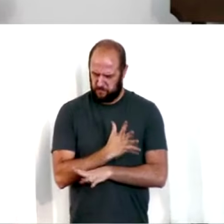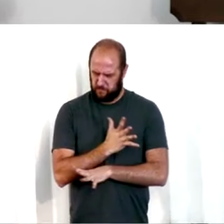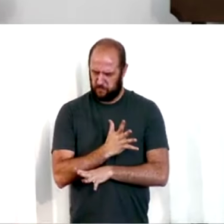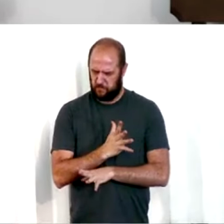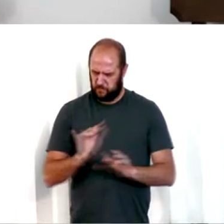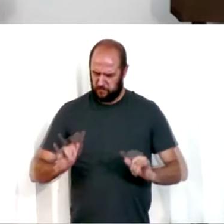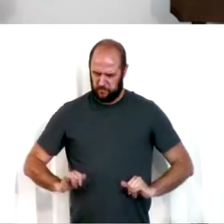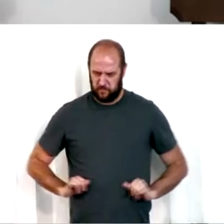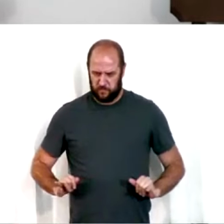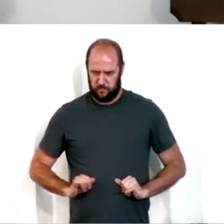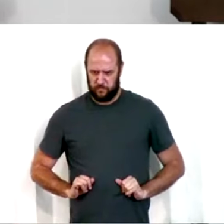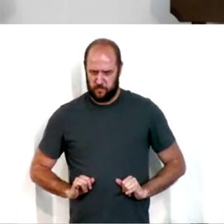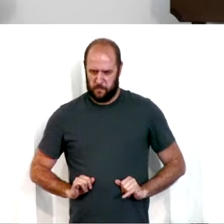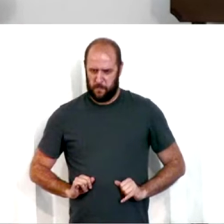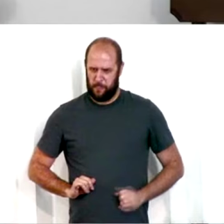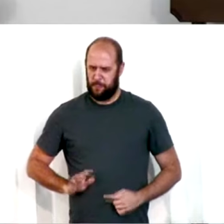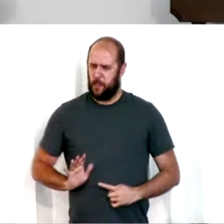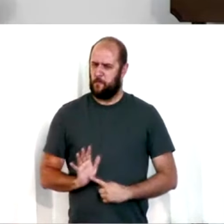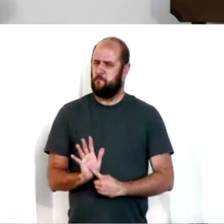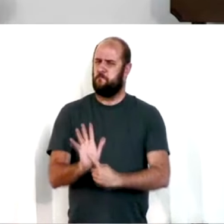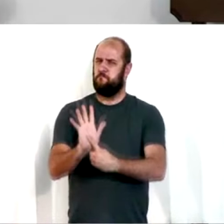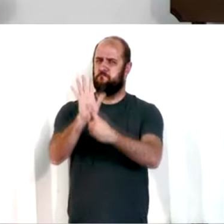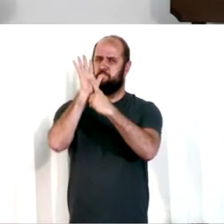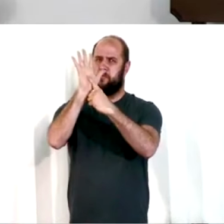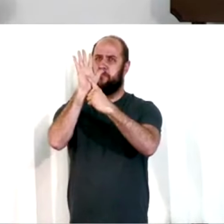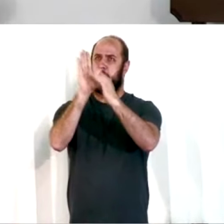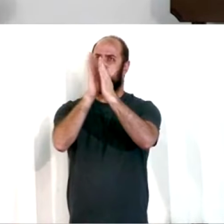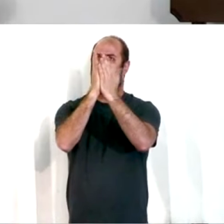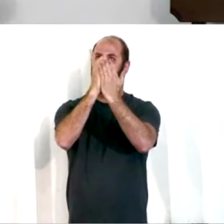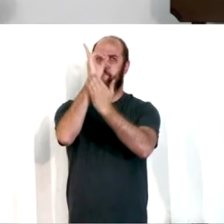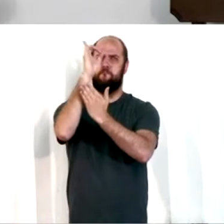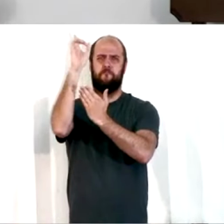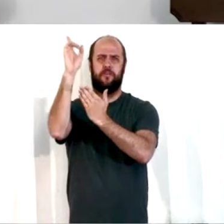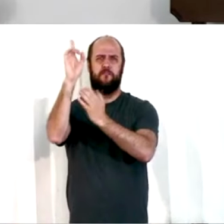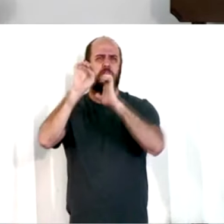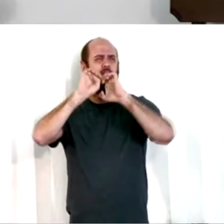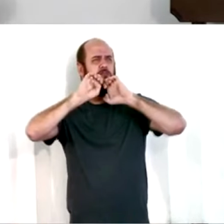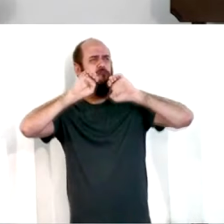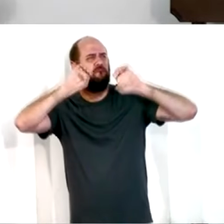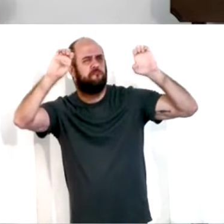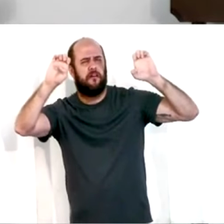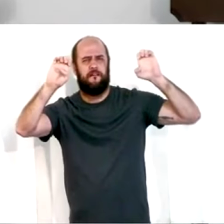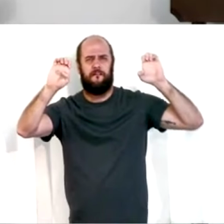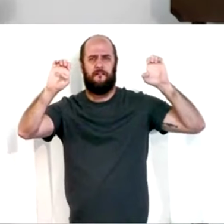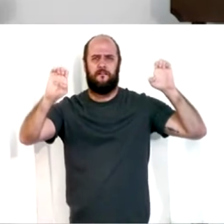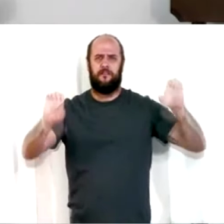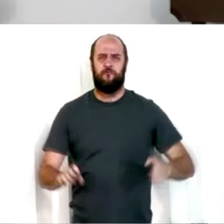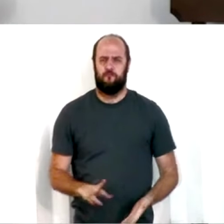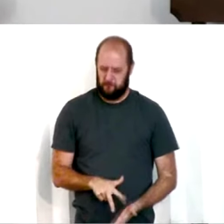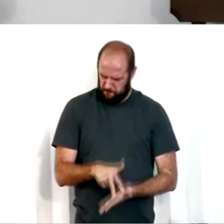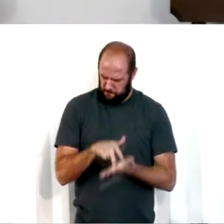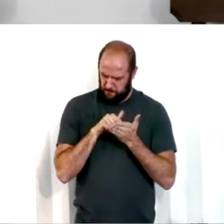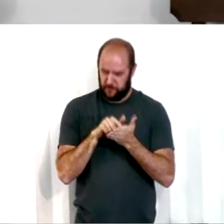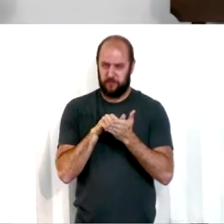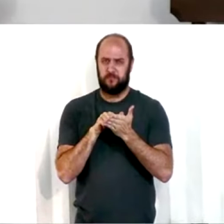que ergueremos bem alto o nosso pendão, a nossa bandeira do Evangelho, firmes,